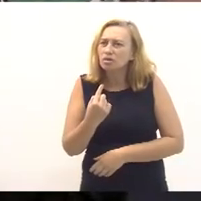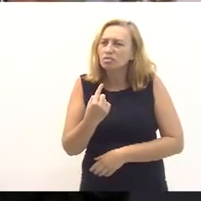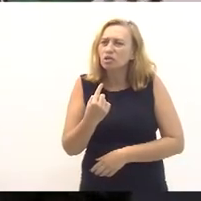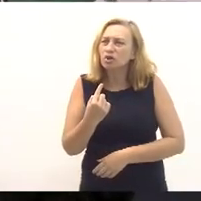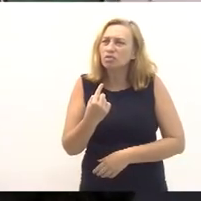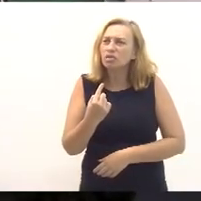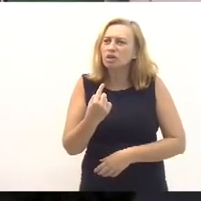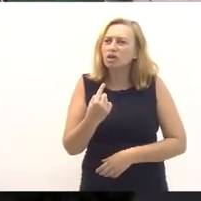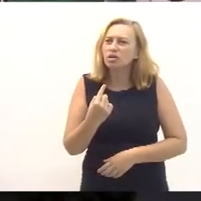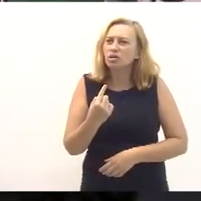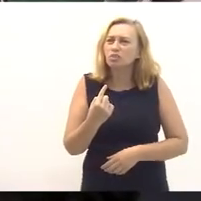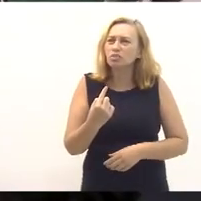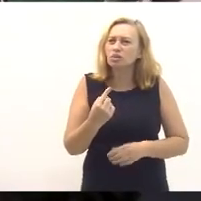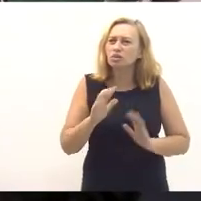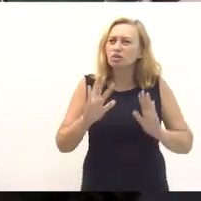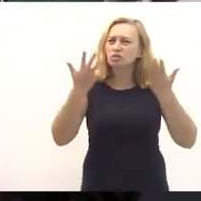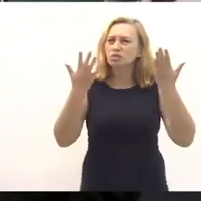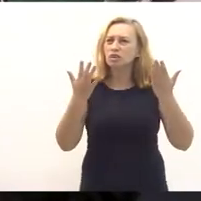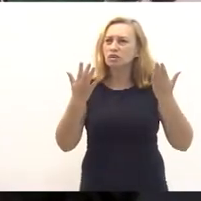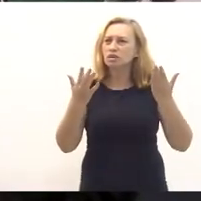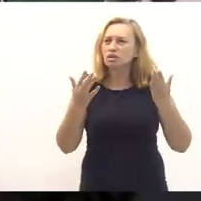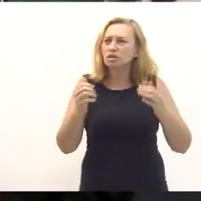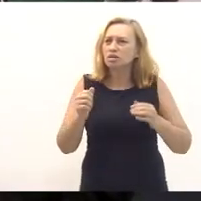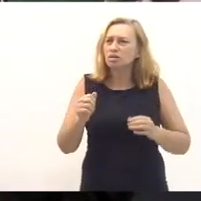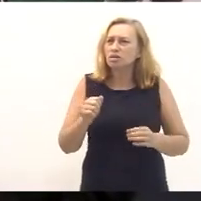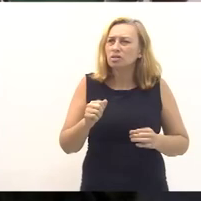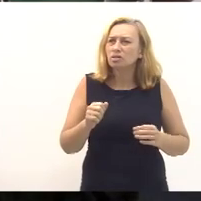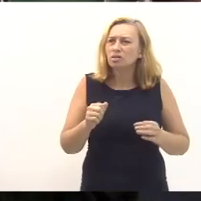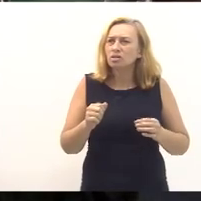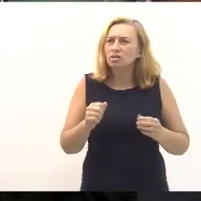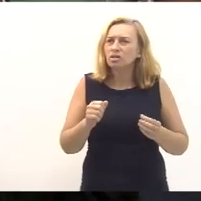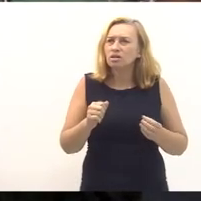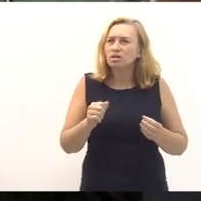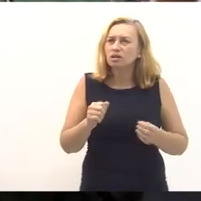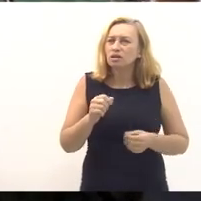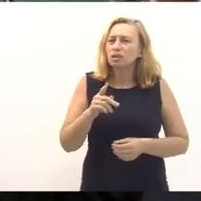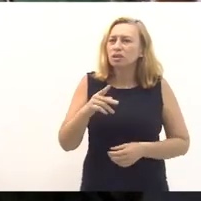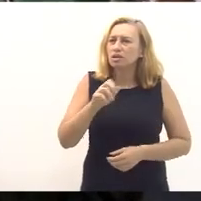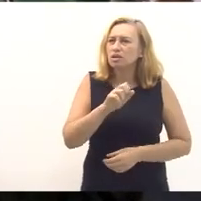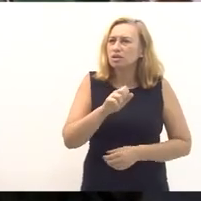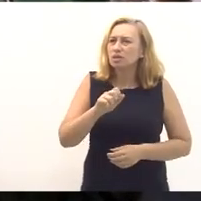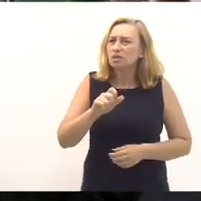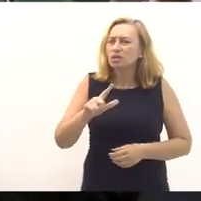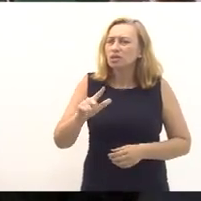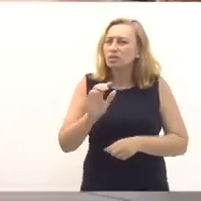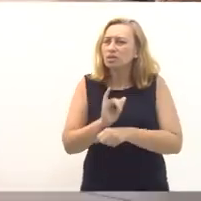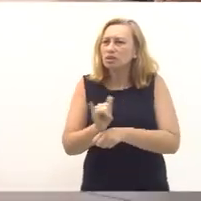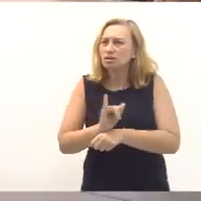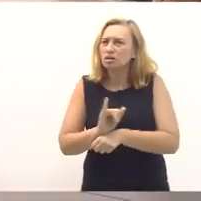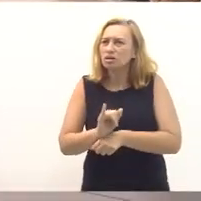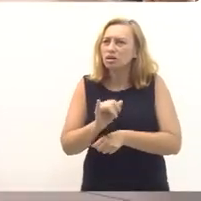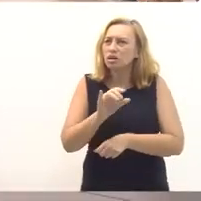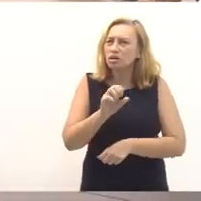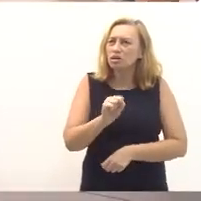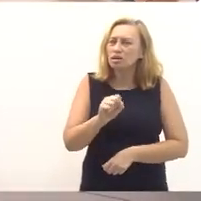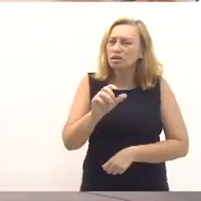uma série de eventos preparatórios confiram lá no canal no YouTube desde criminaliza STF valeu